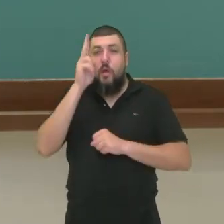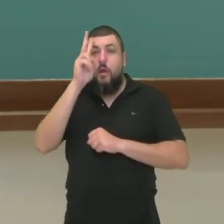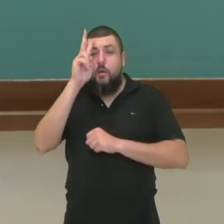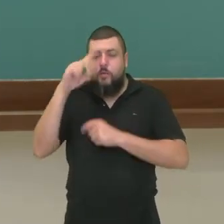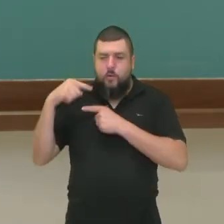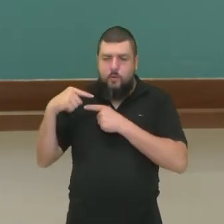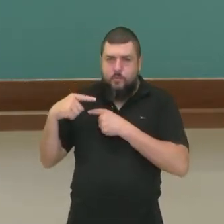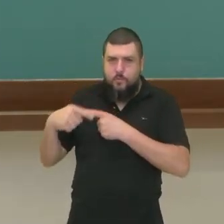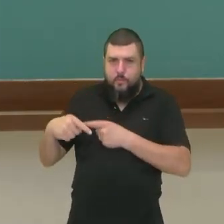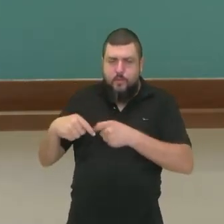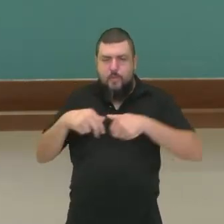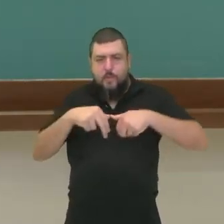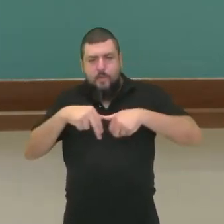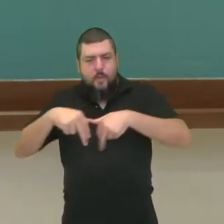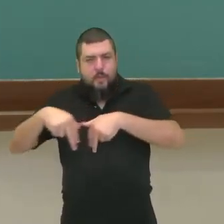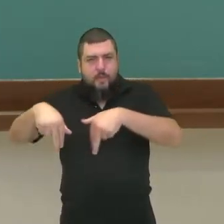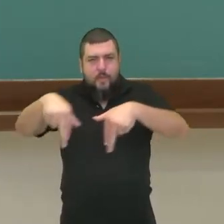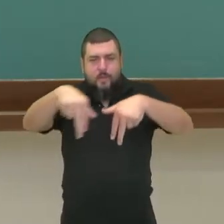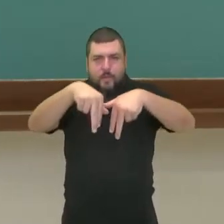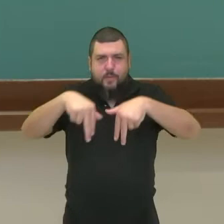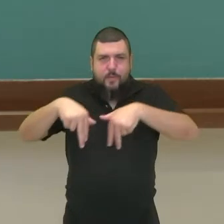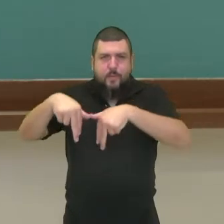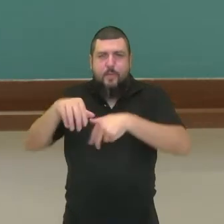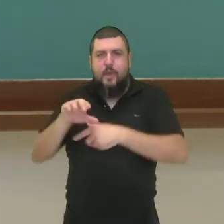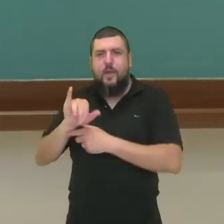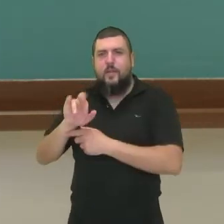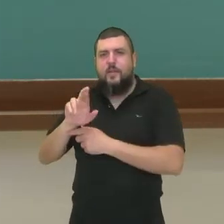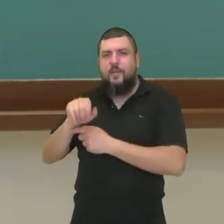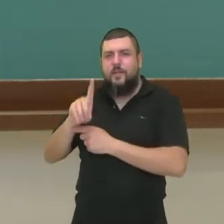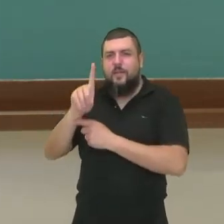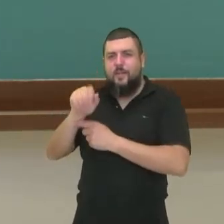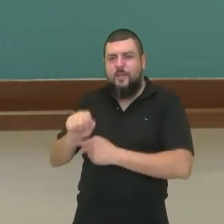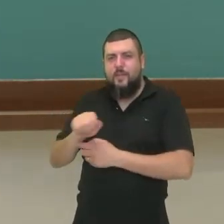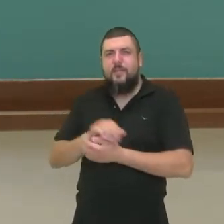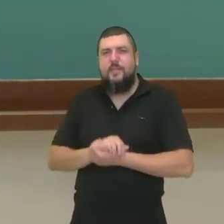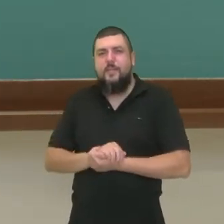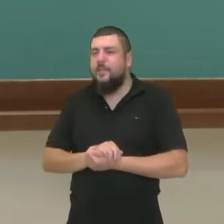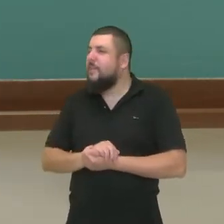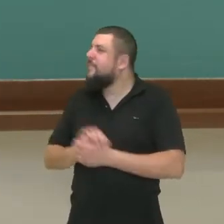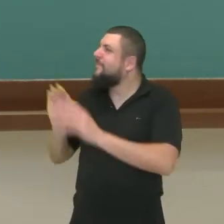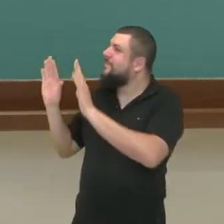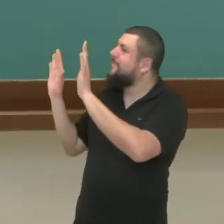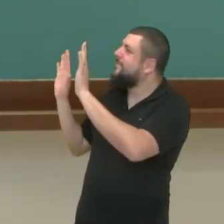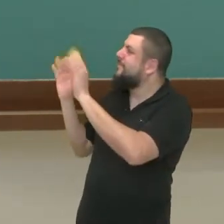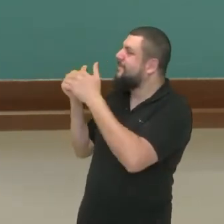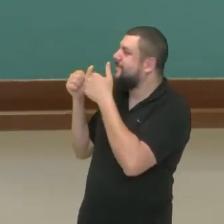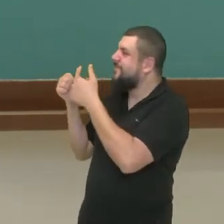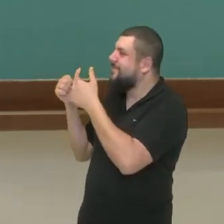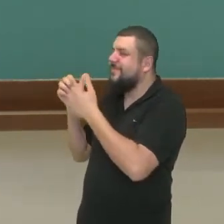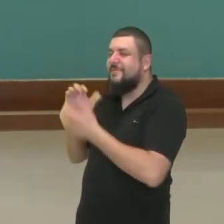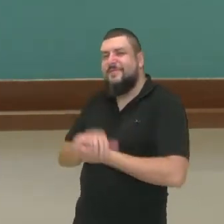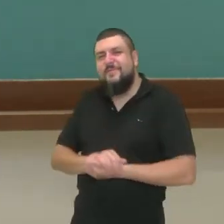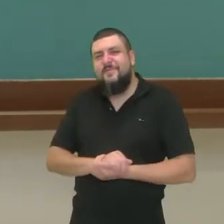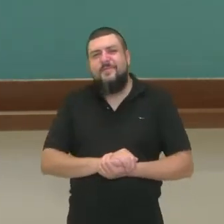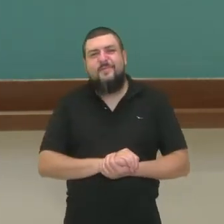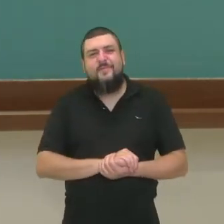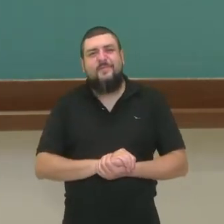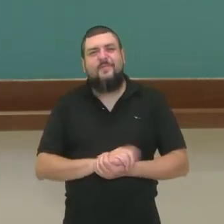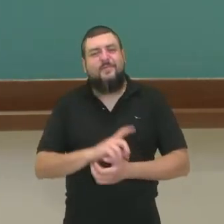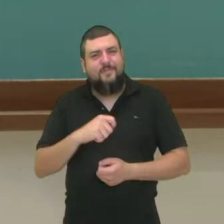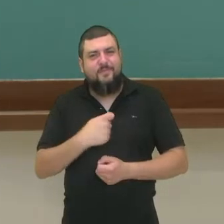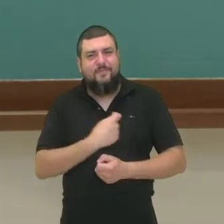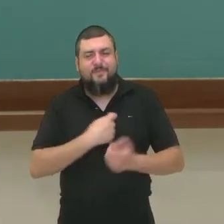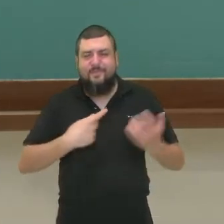ciranda. Prof. Rutineia aqui com vocês e o nosso querido intérprete Paulo aqui com a gente. Oi, Paulo! Vamos